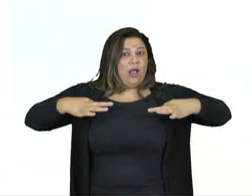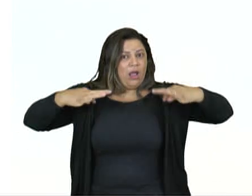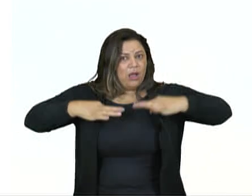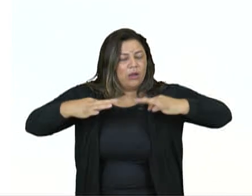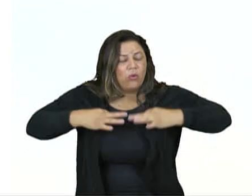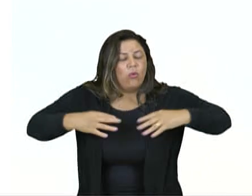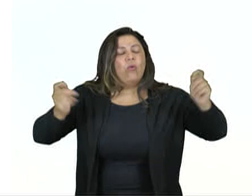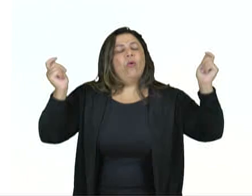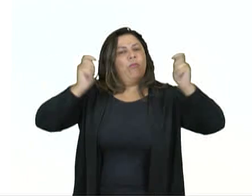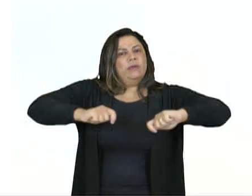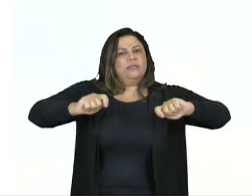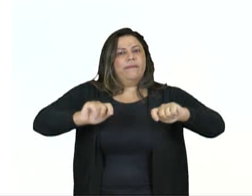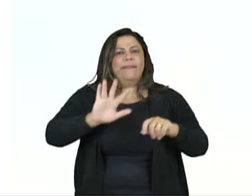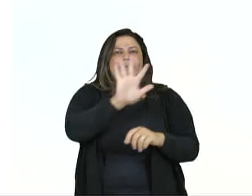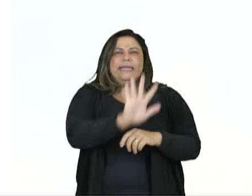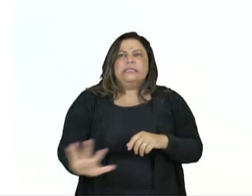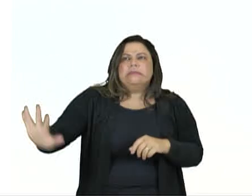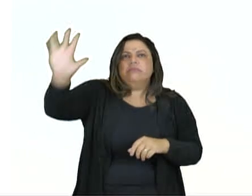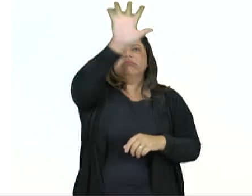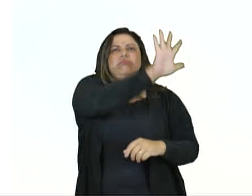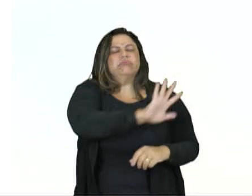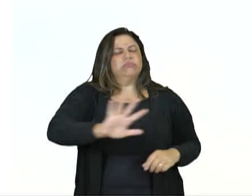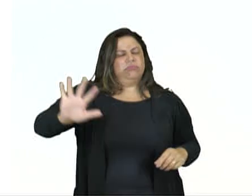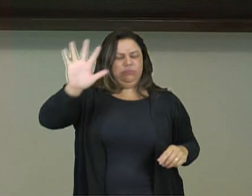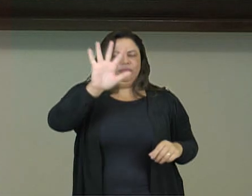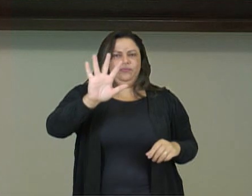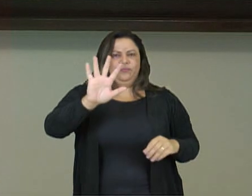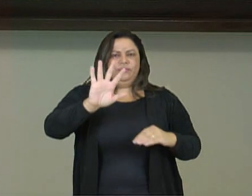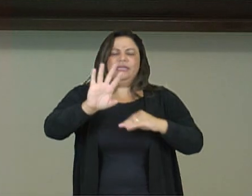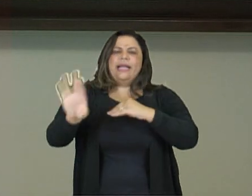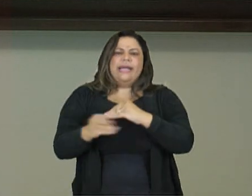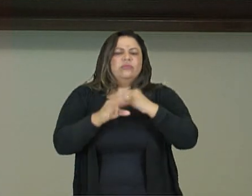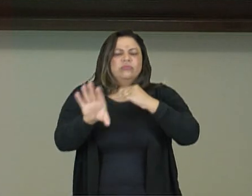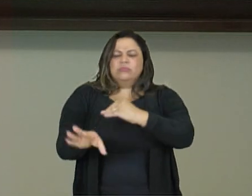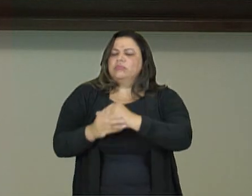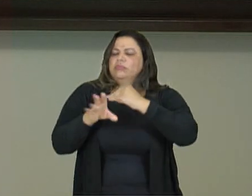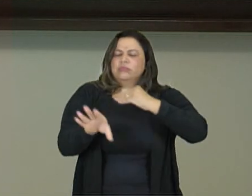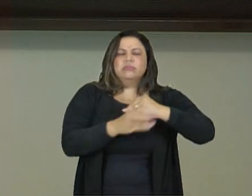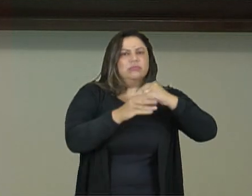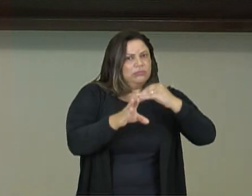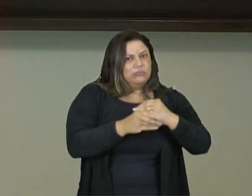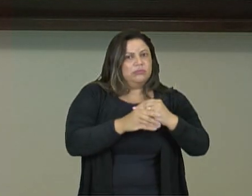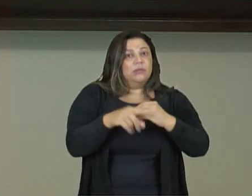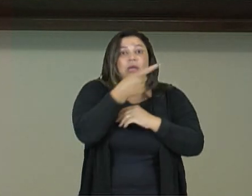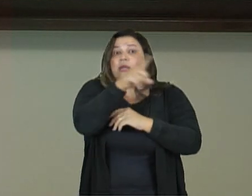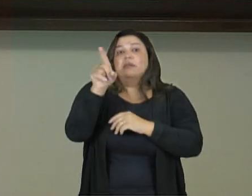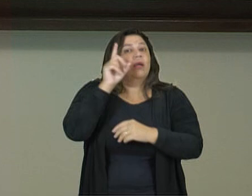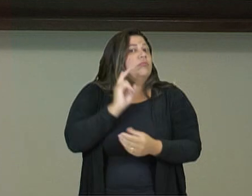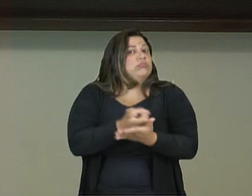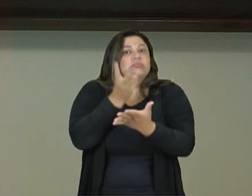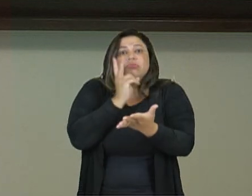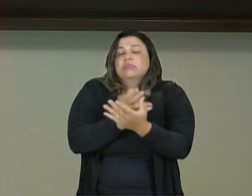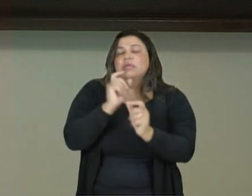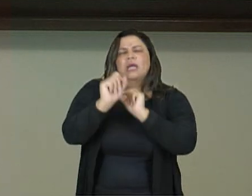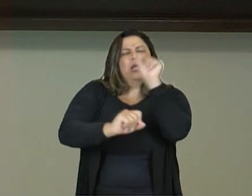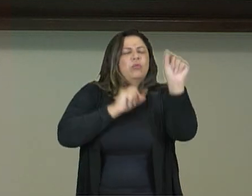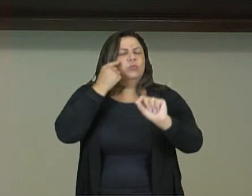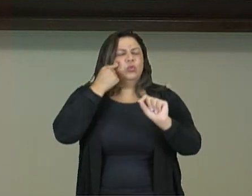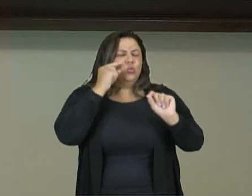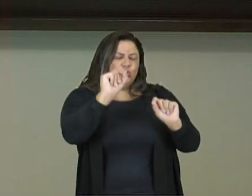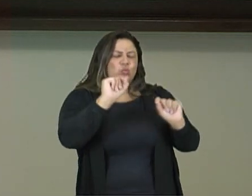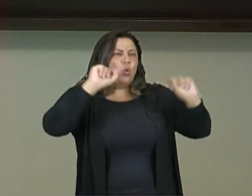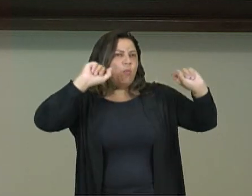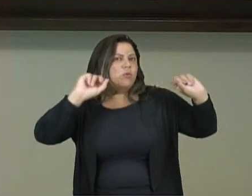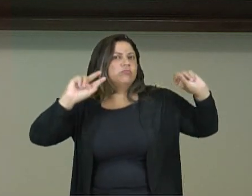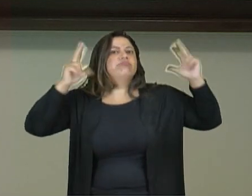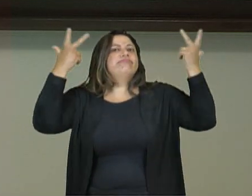e cenário compõem a sua estrutura. Então, nem sempre a dança foi vista como espetáculo, como a gente tem essa ideia hoje,